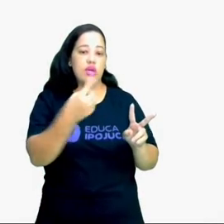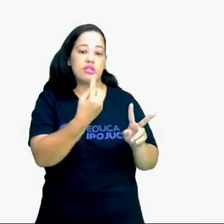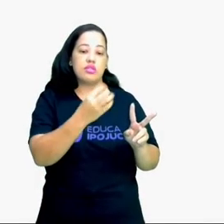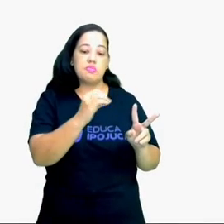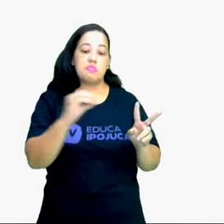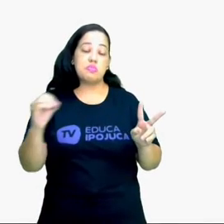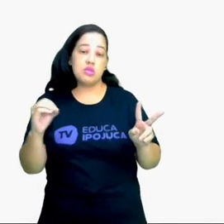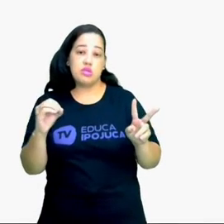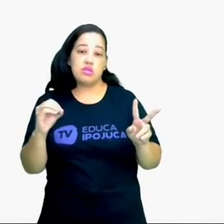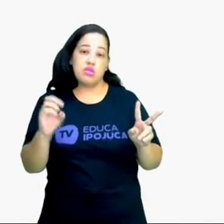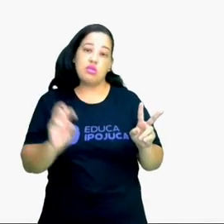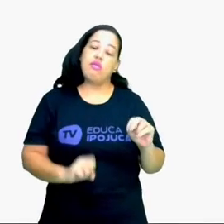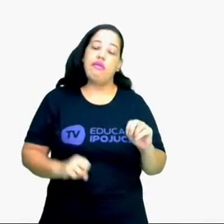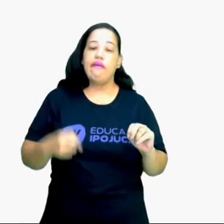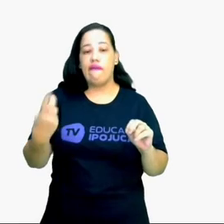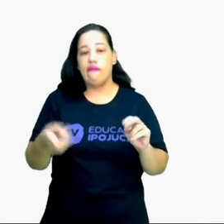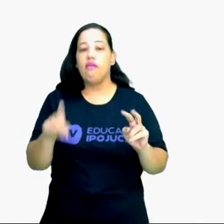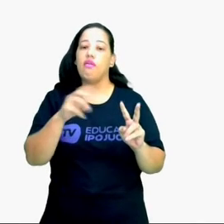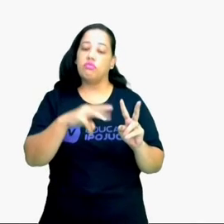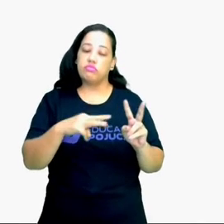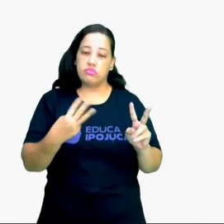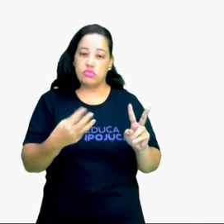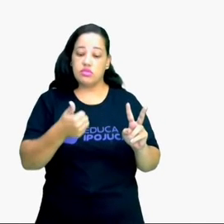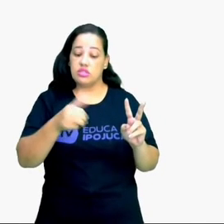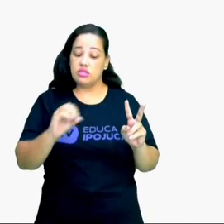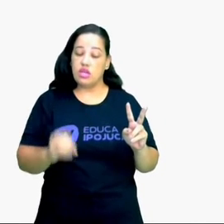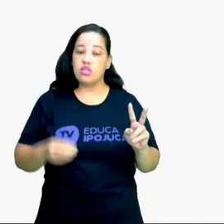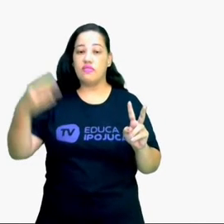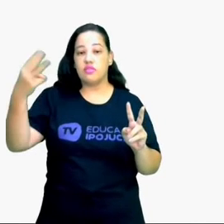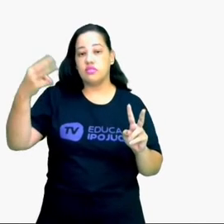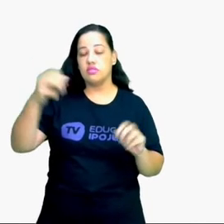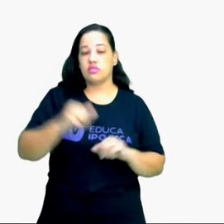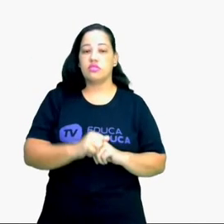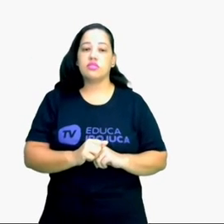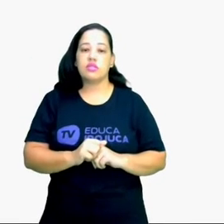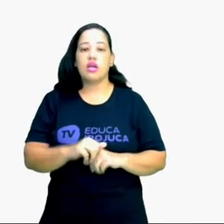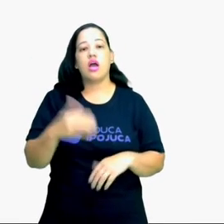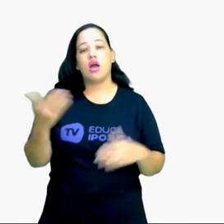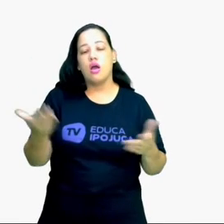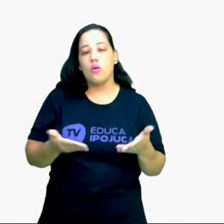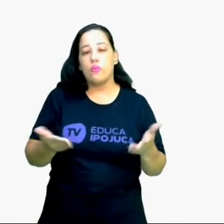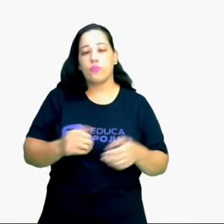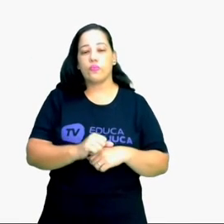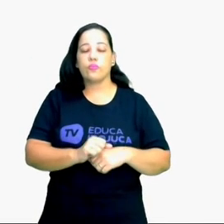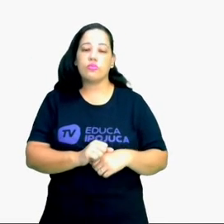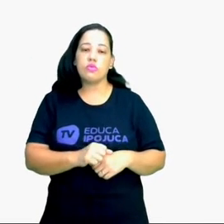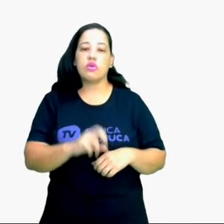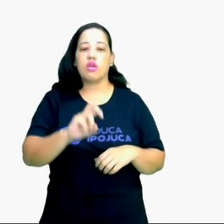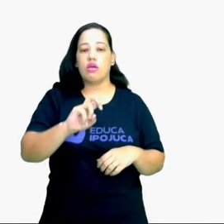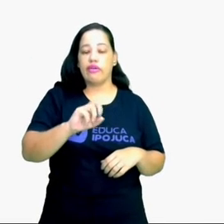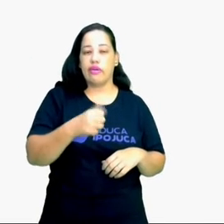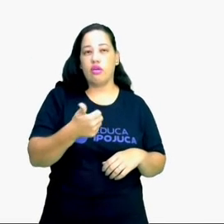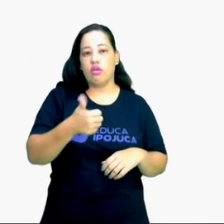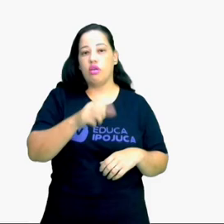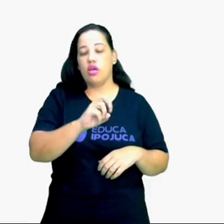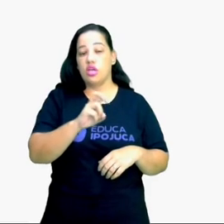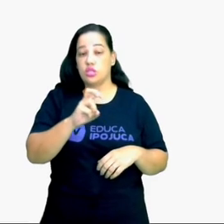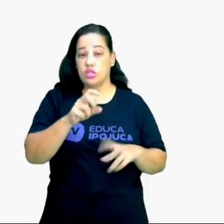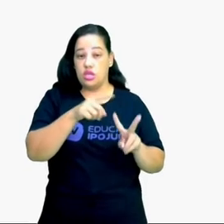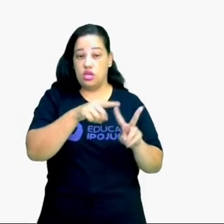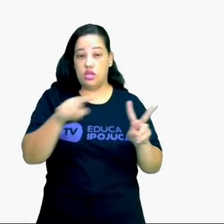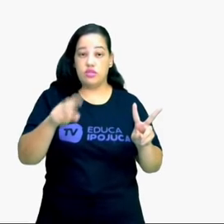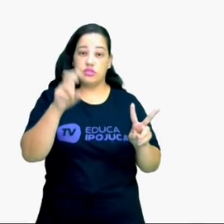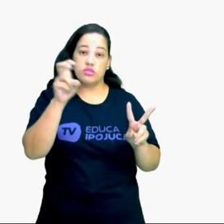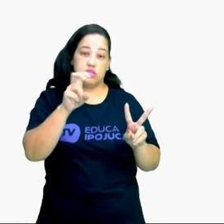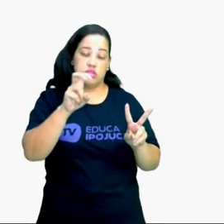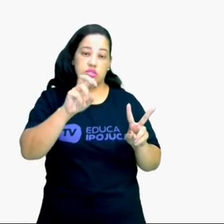quadrada de 10 elevado à terceira potência. E a letra F, raiz quinta de 0,01.